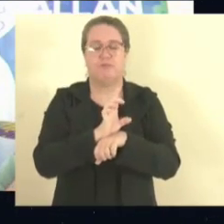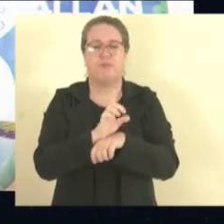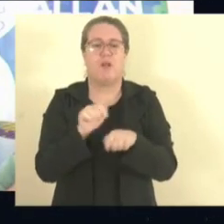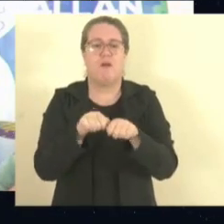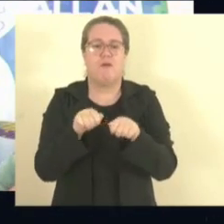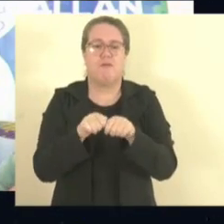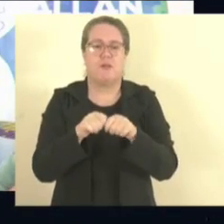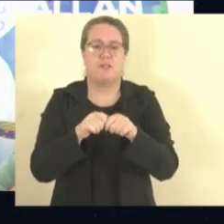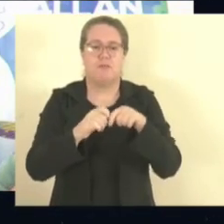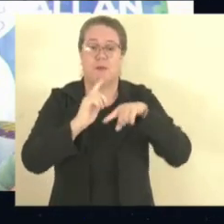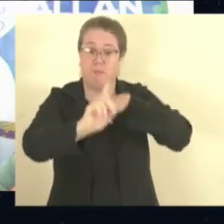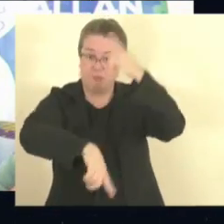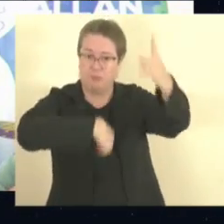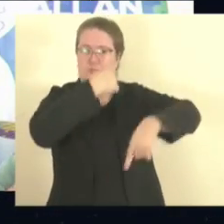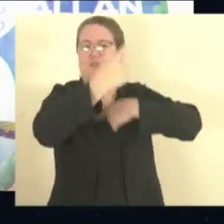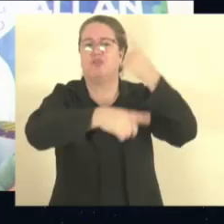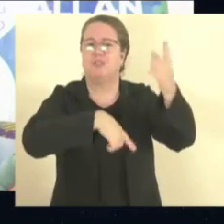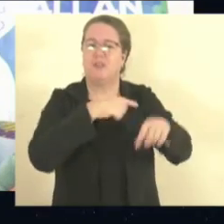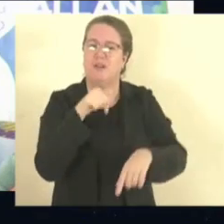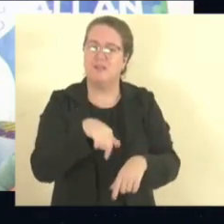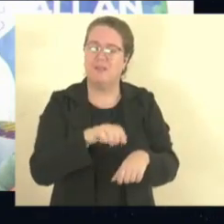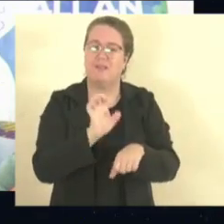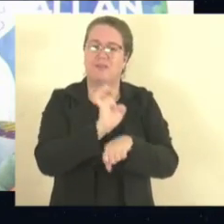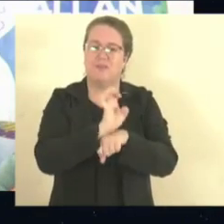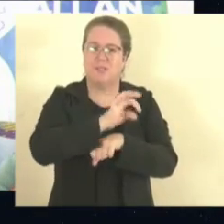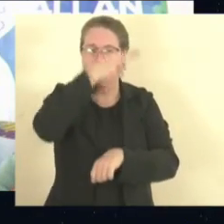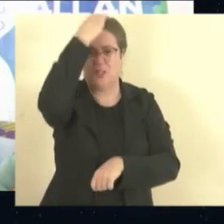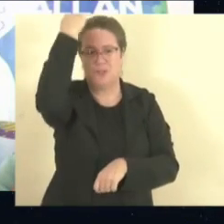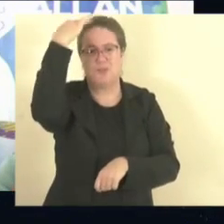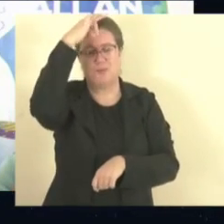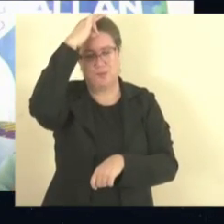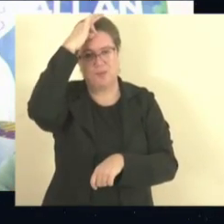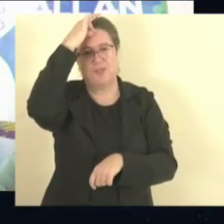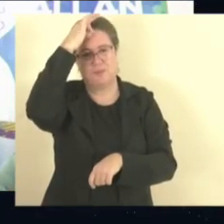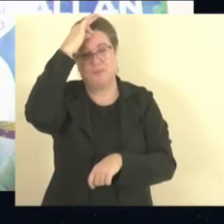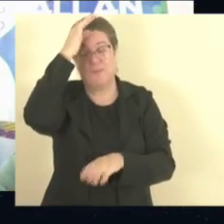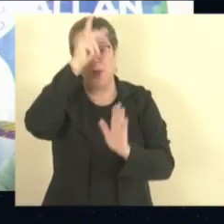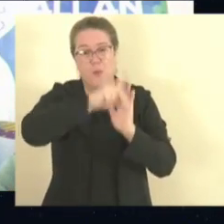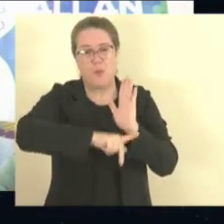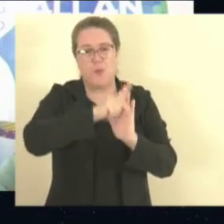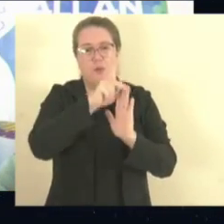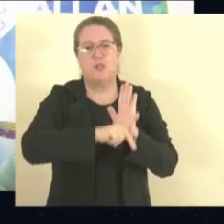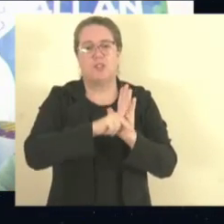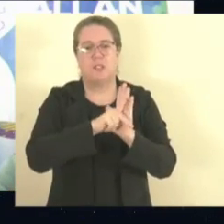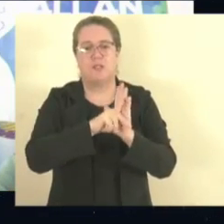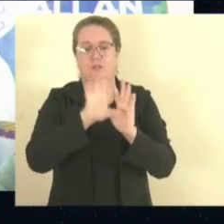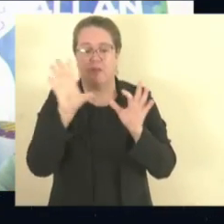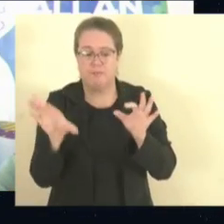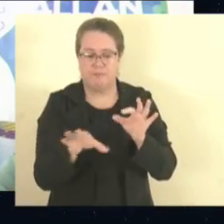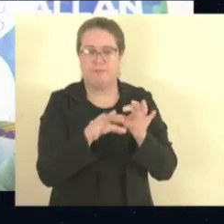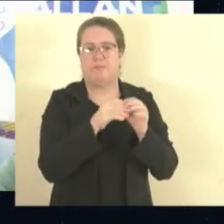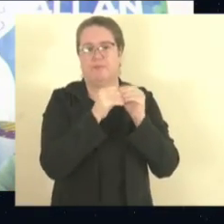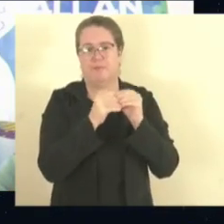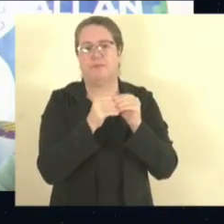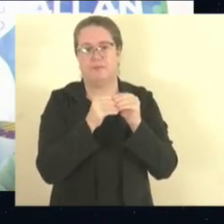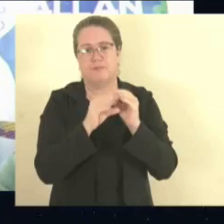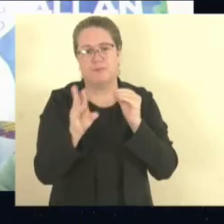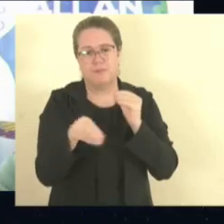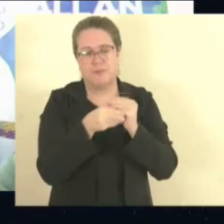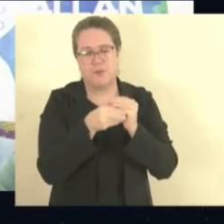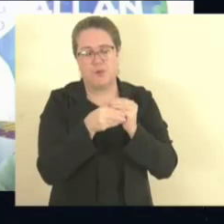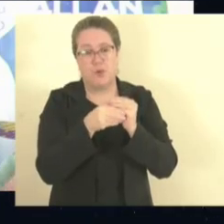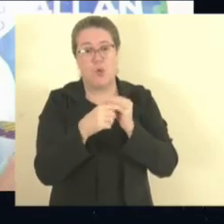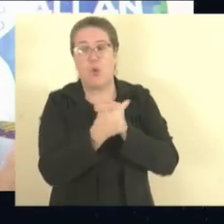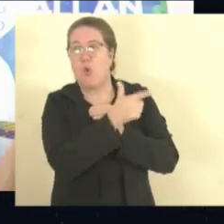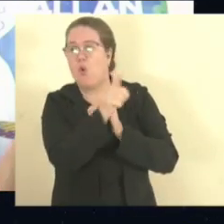verdadeira revolução no Estado do Espírito Santo em infraestrutura, e esse projeto vem se somar aos enormes investimentos